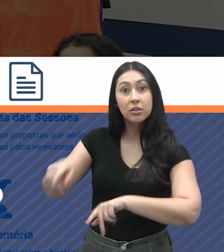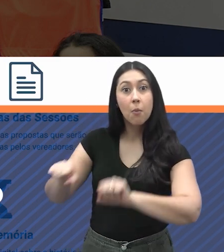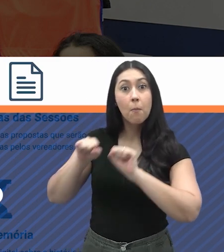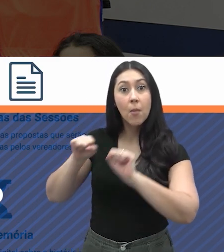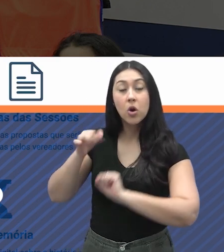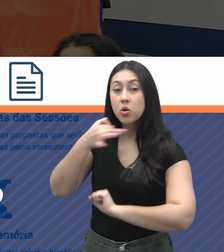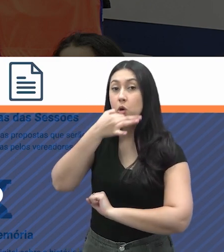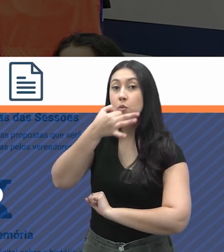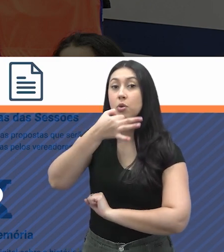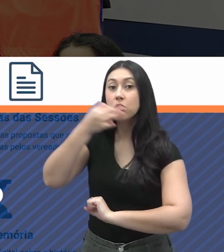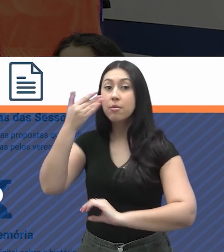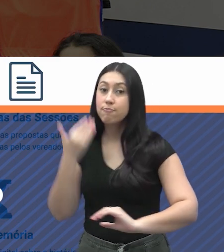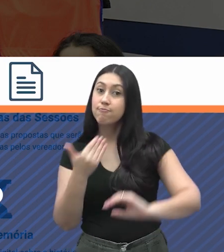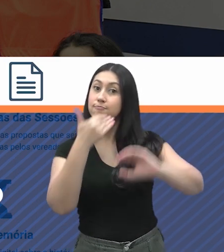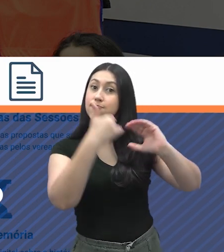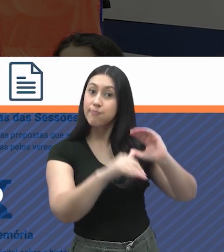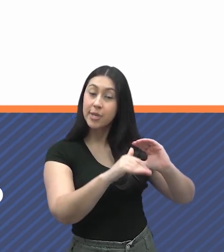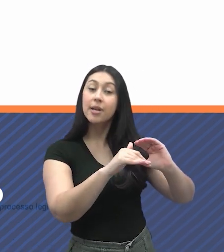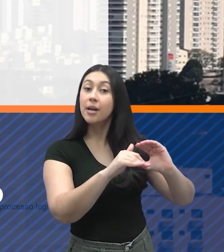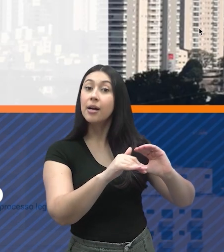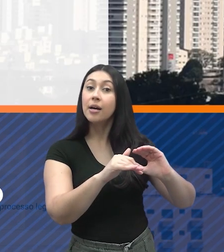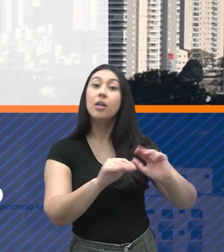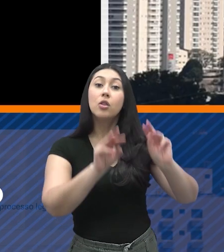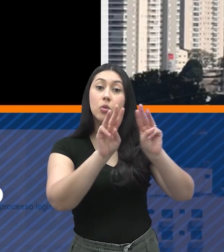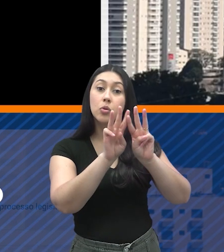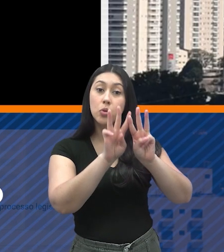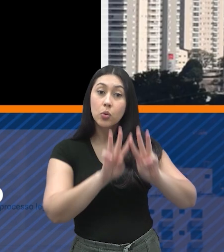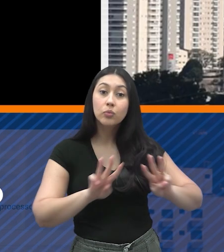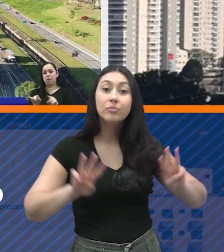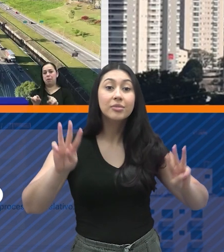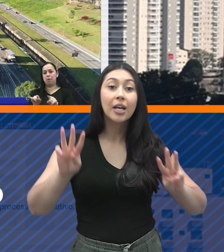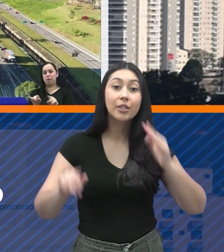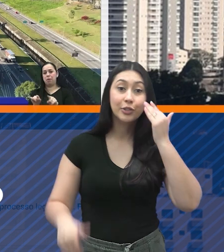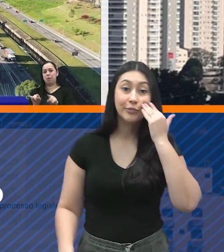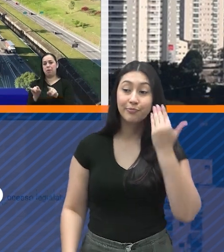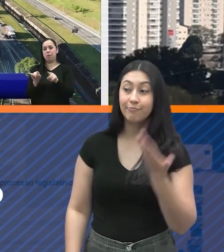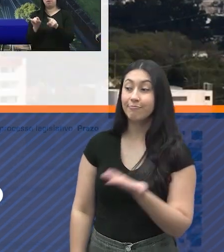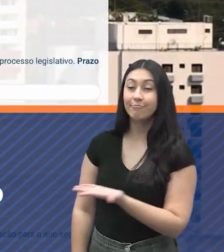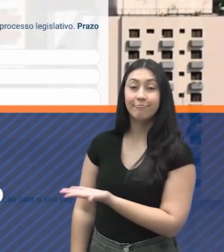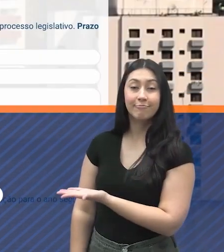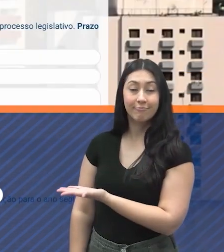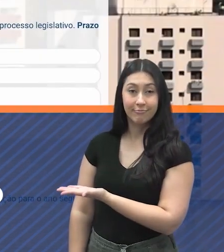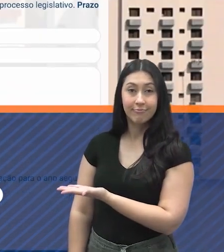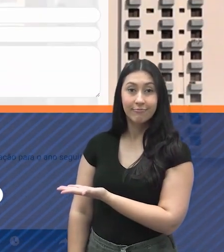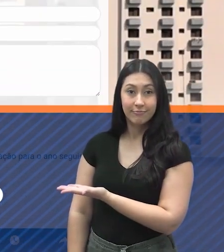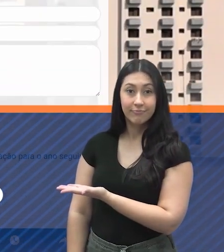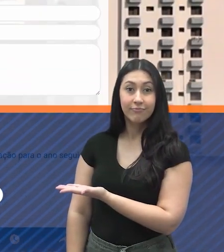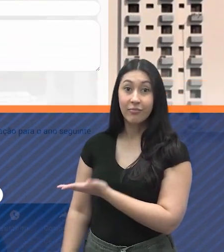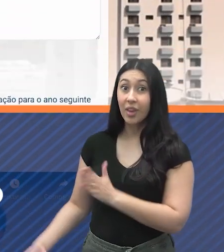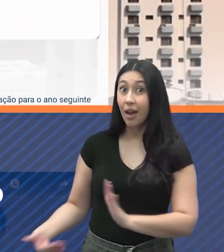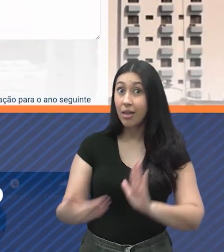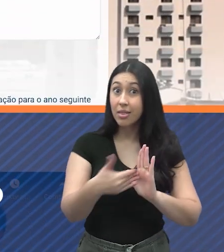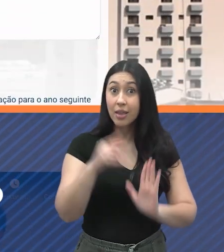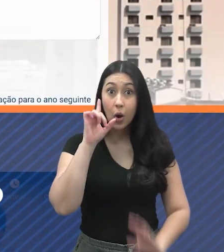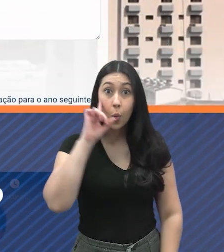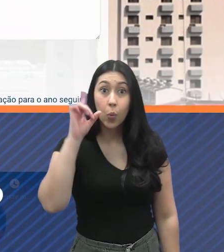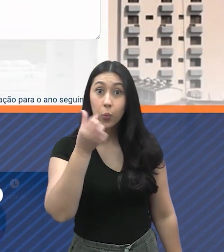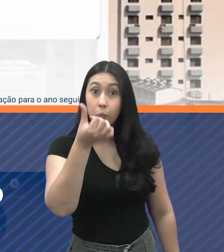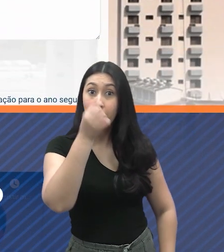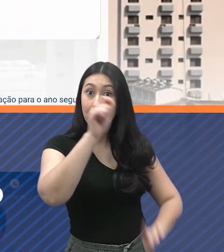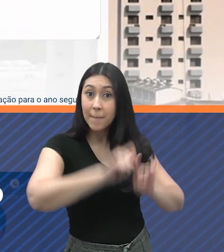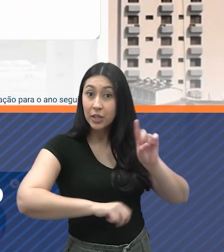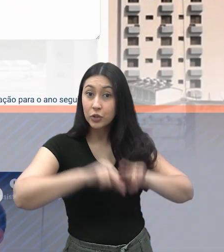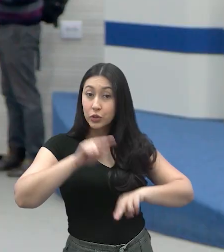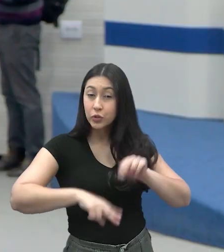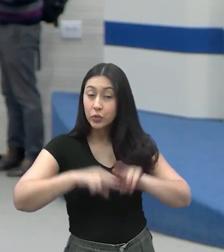pode enviar sugestões para a LDO de 2026 por meio do formulário disponível no site da Câmara até o dia